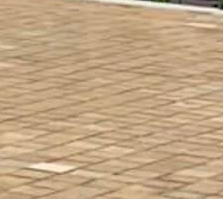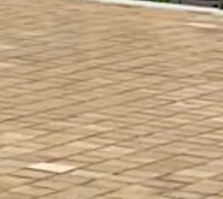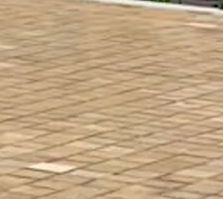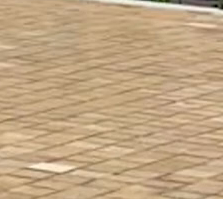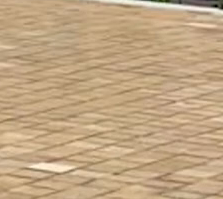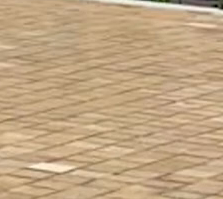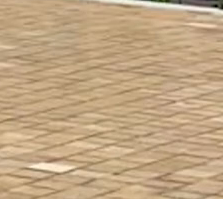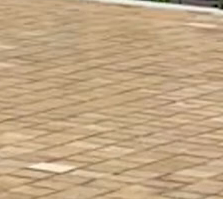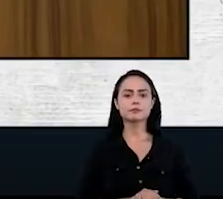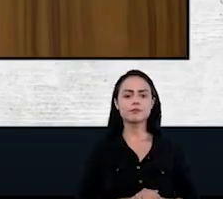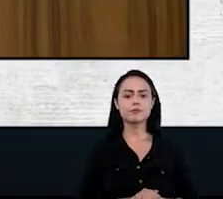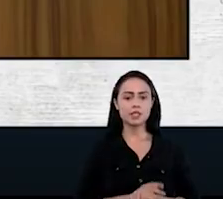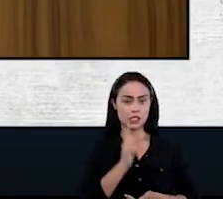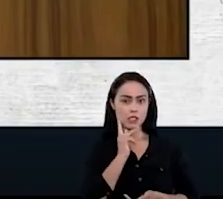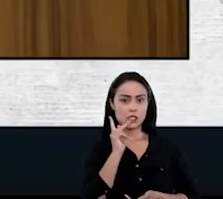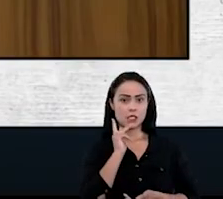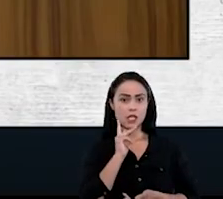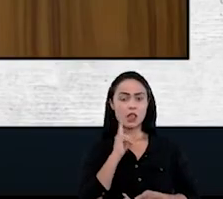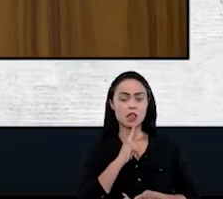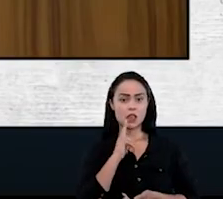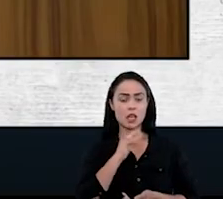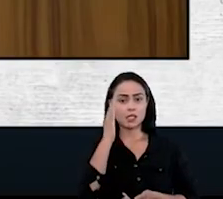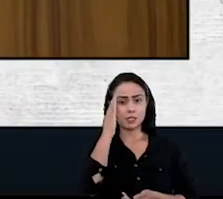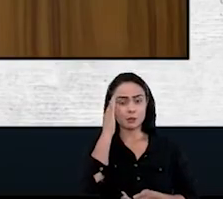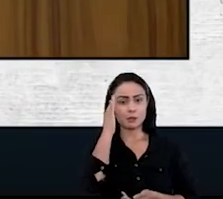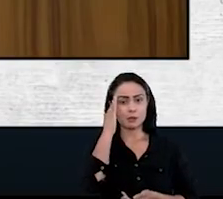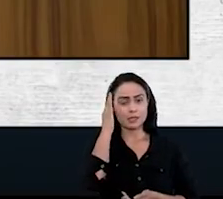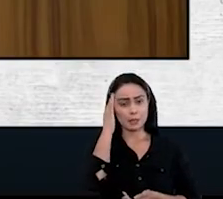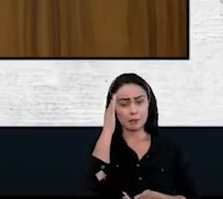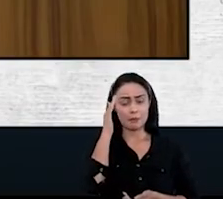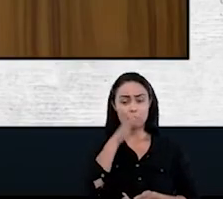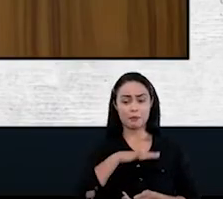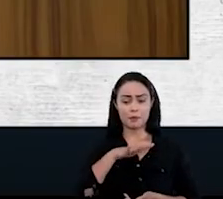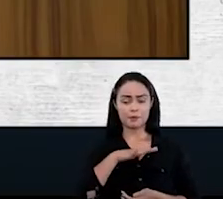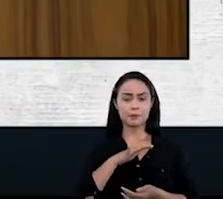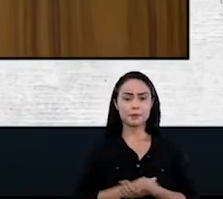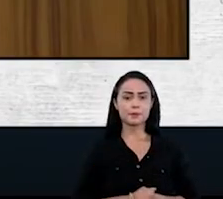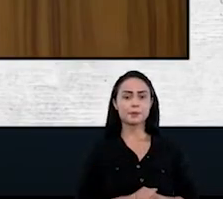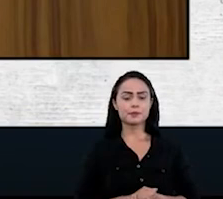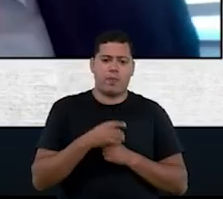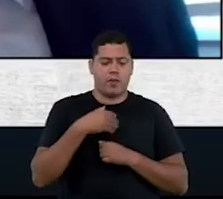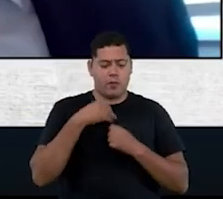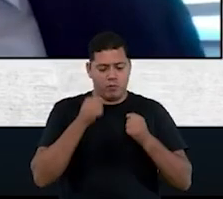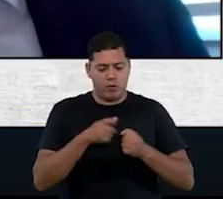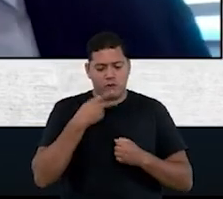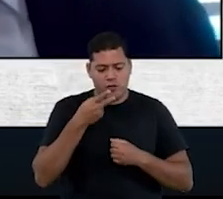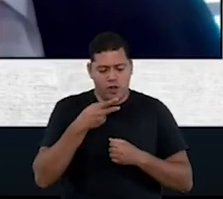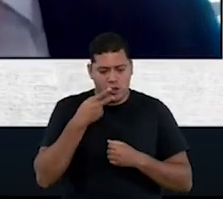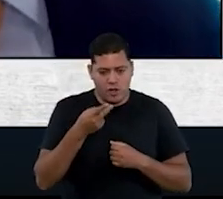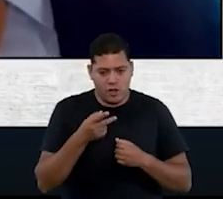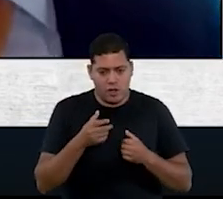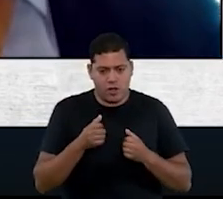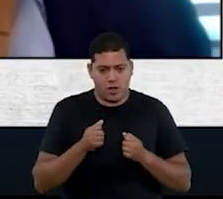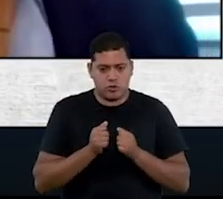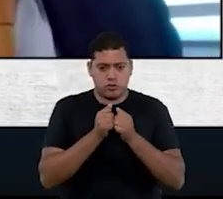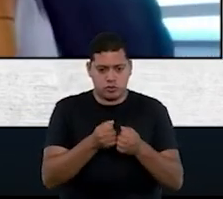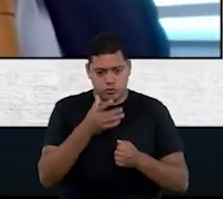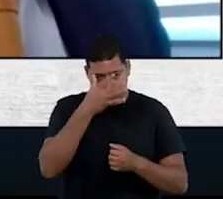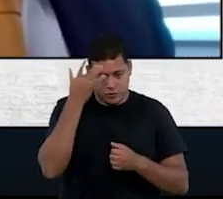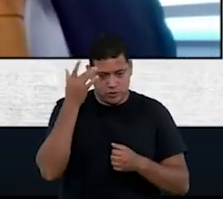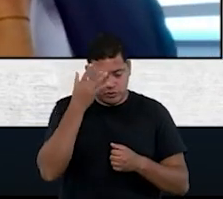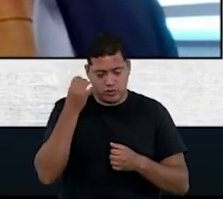dados pessoais são tratados. Também foi abordada a propriedade intelectual na era digital e o ministro Moura Ribeiro tratou